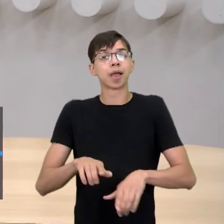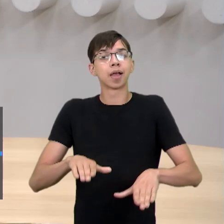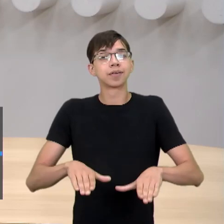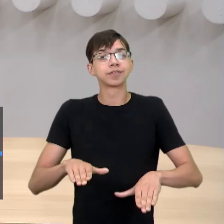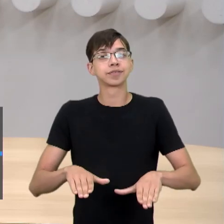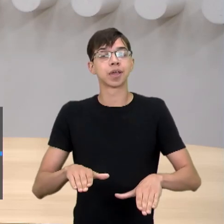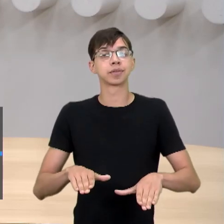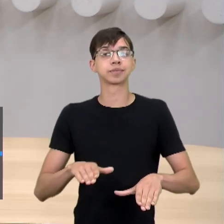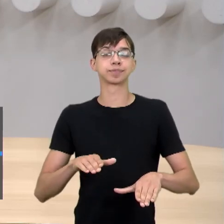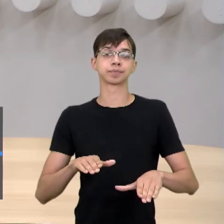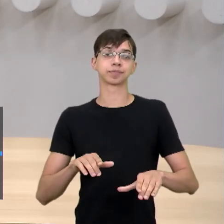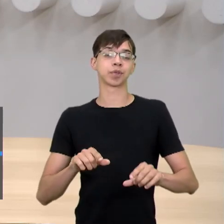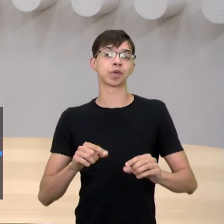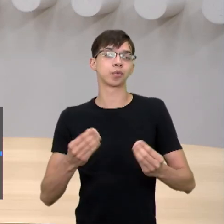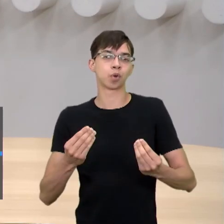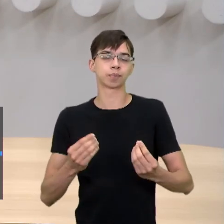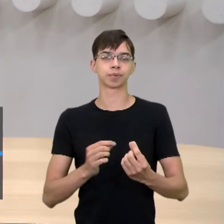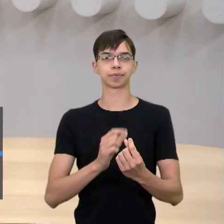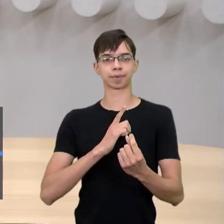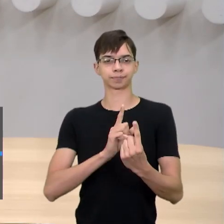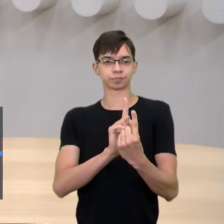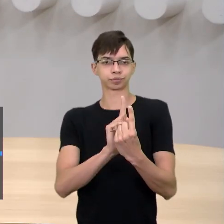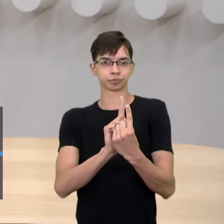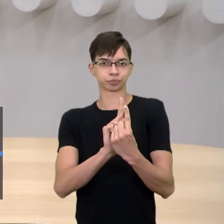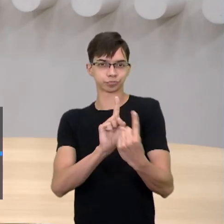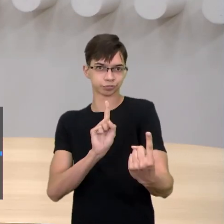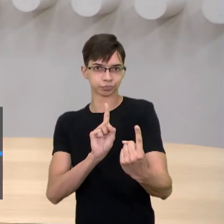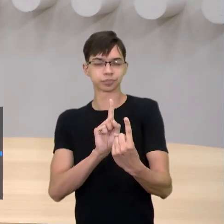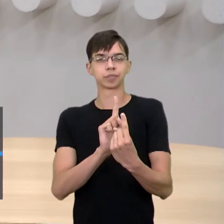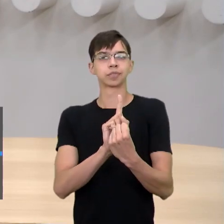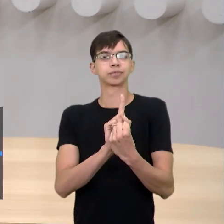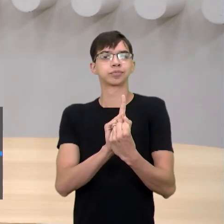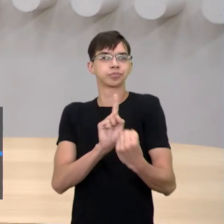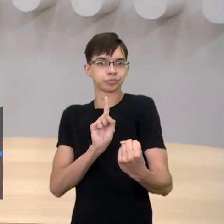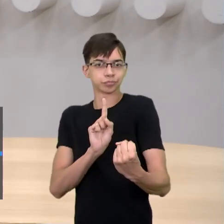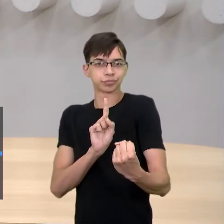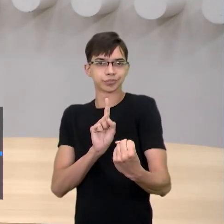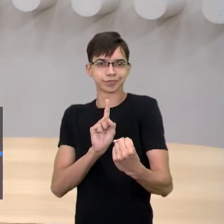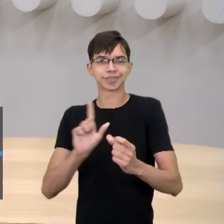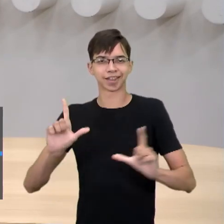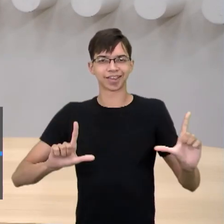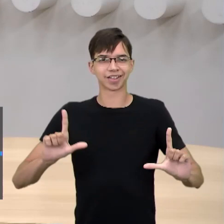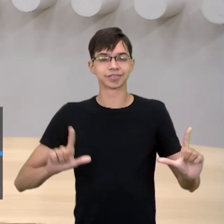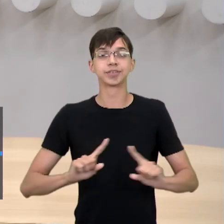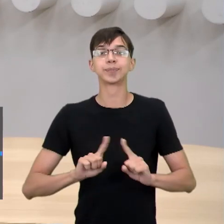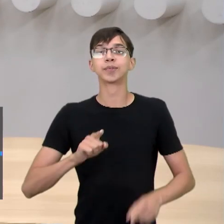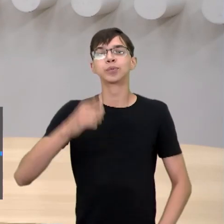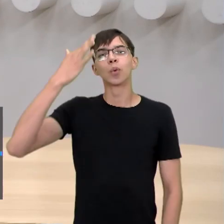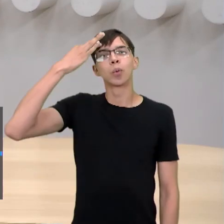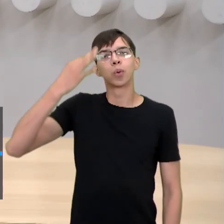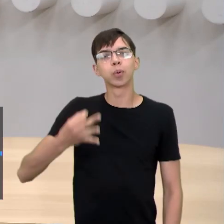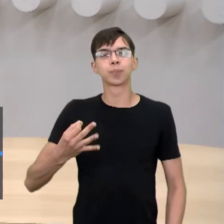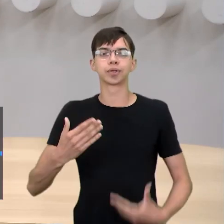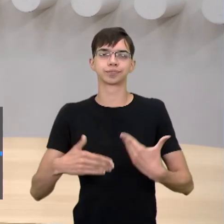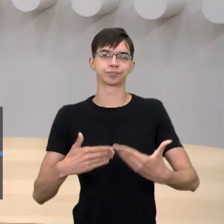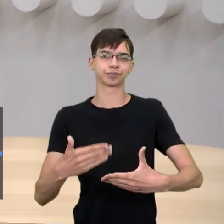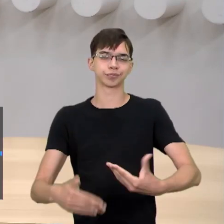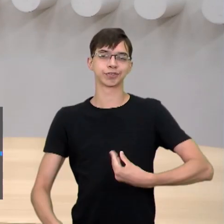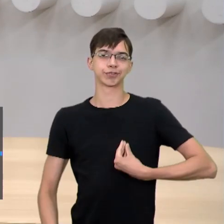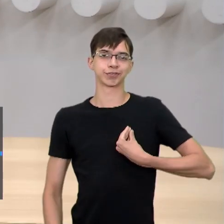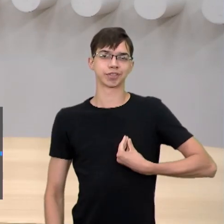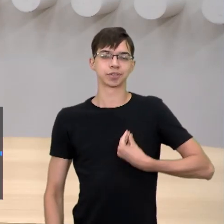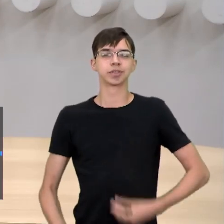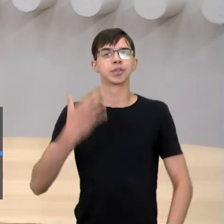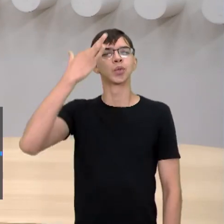gente entender, a gente compreender melhor os processos que acontecem na nossa vida, também ajuda com que a gente, além de se